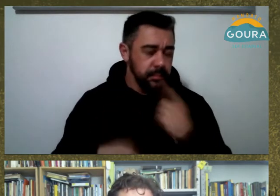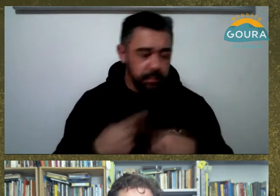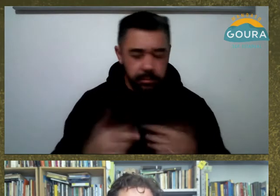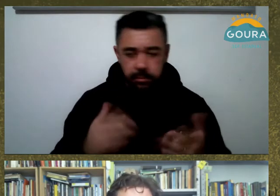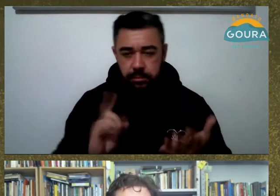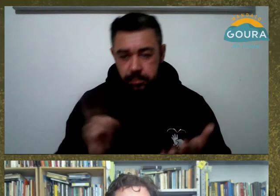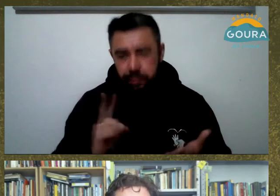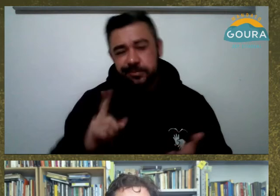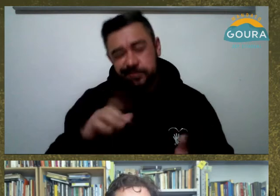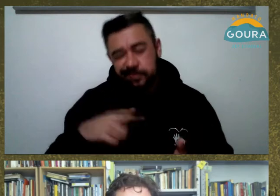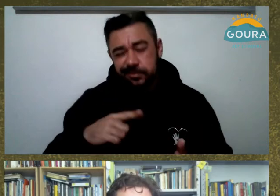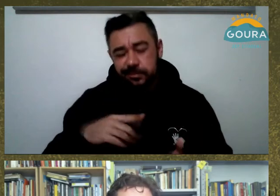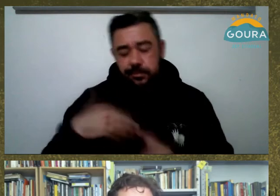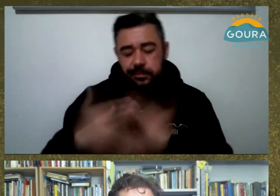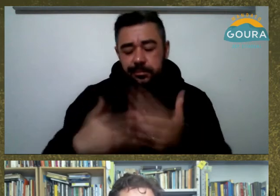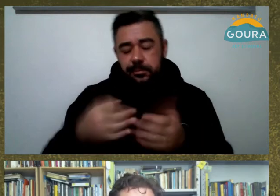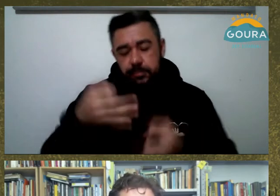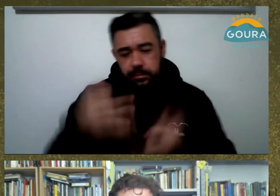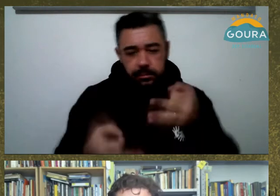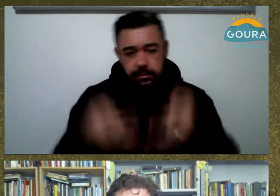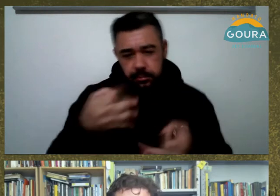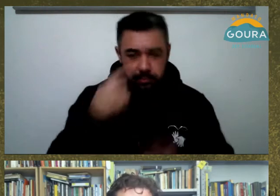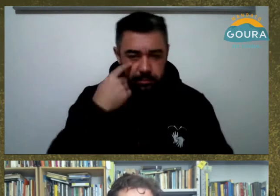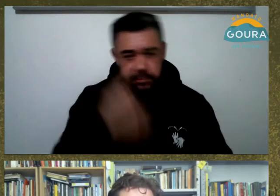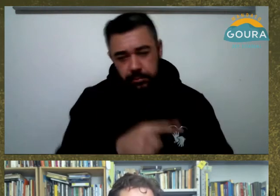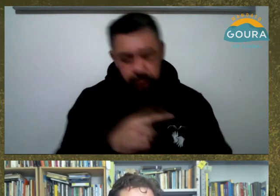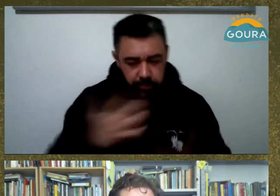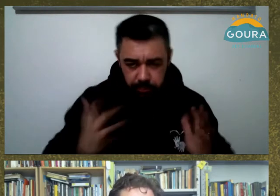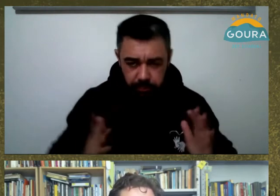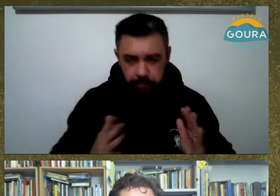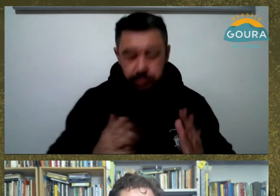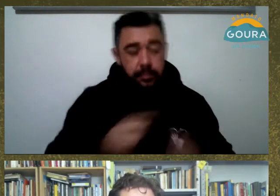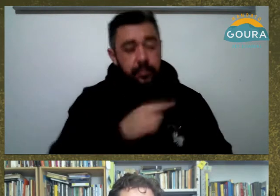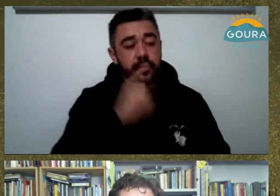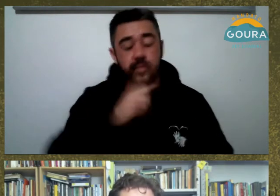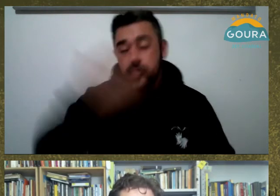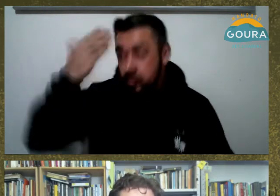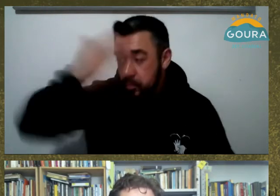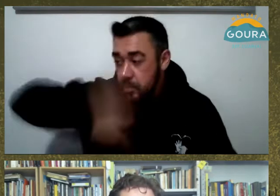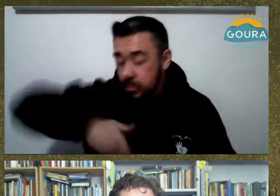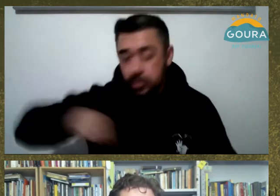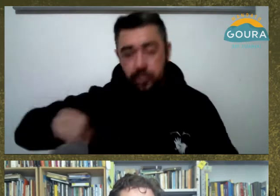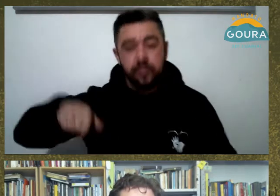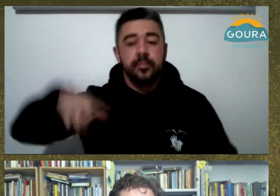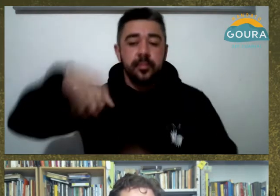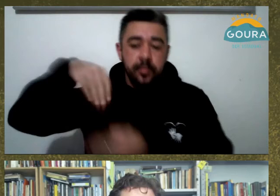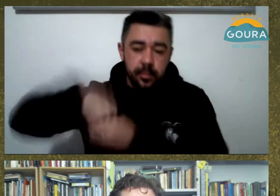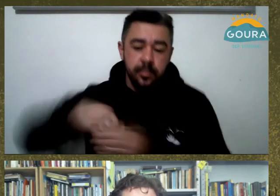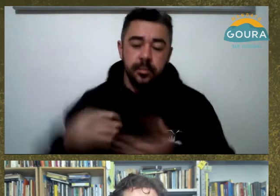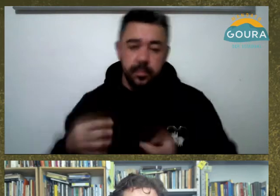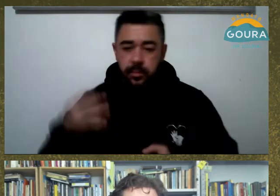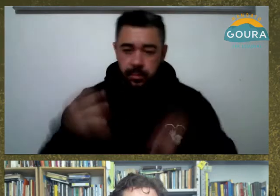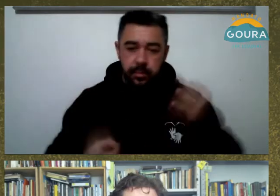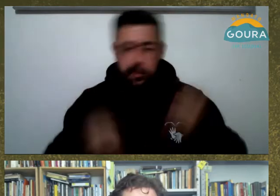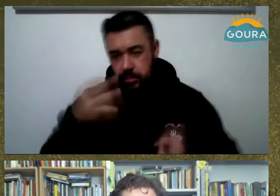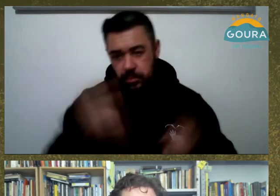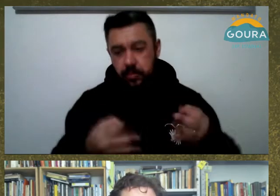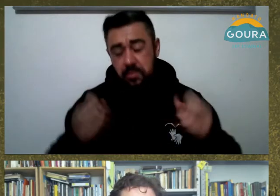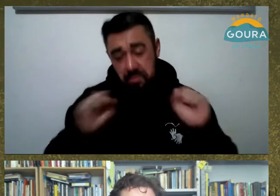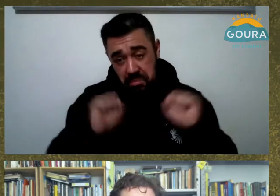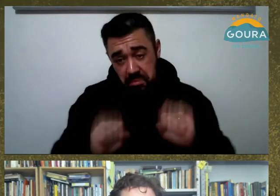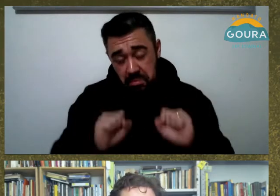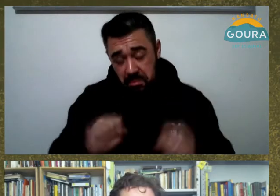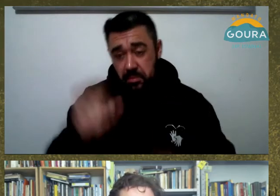sentença decorrerá daquilo que for provado em tribunal, podendo ocorrer